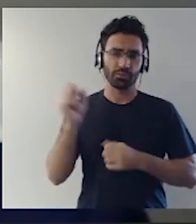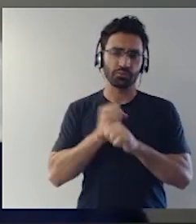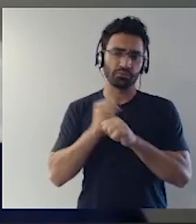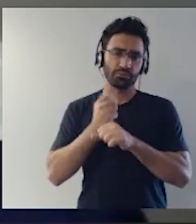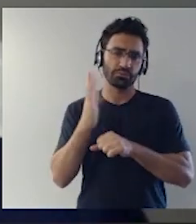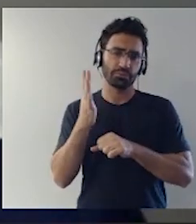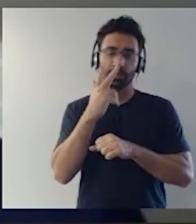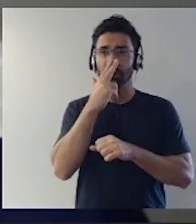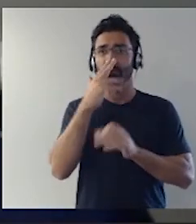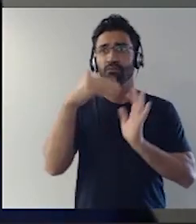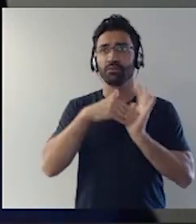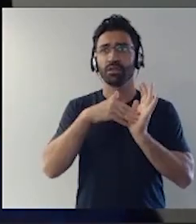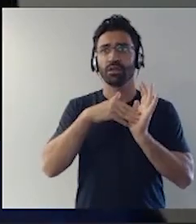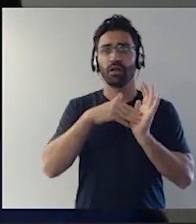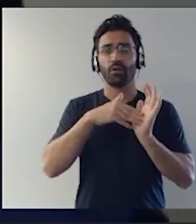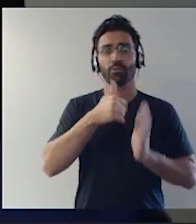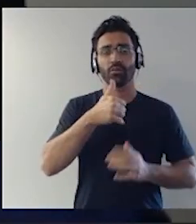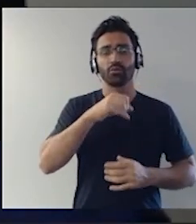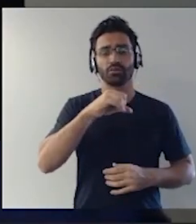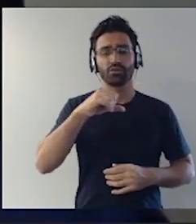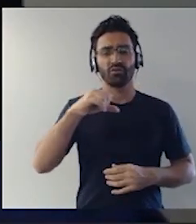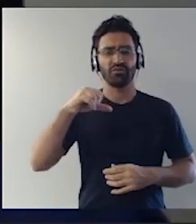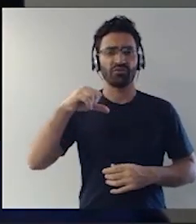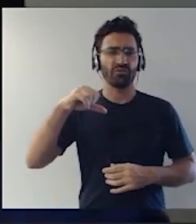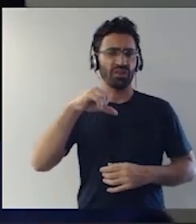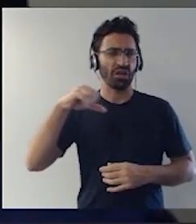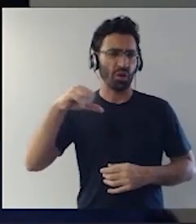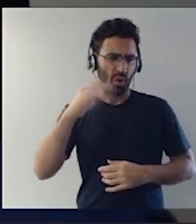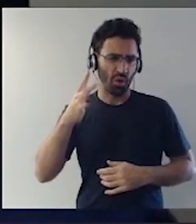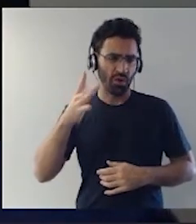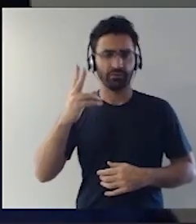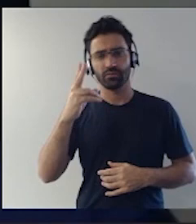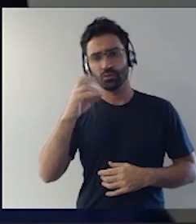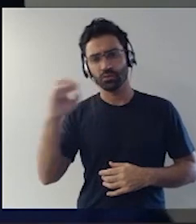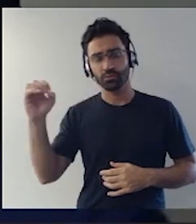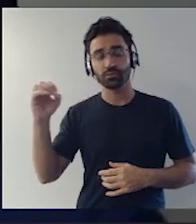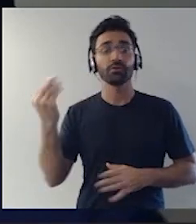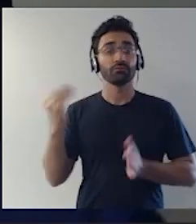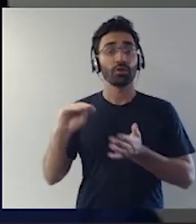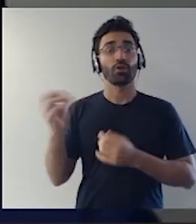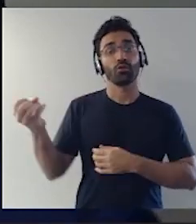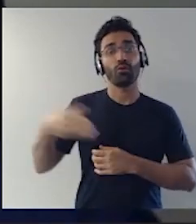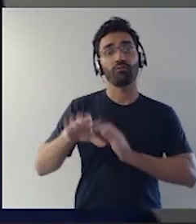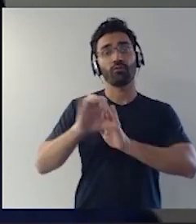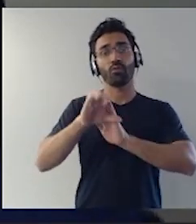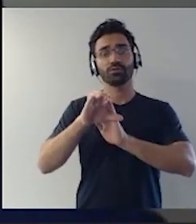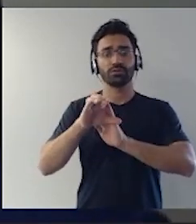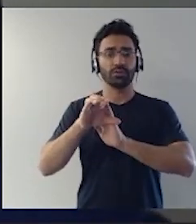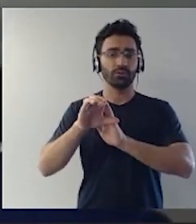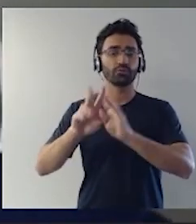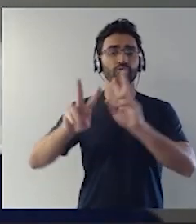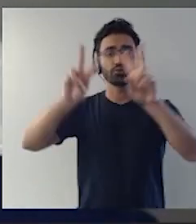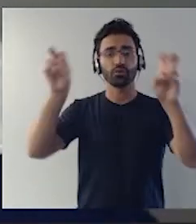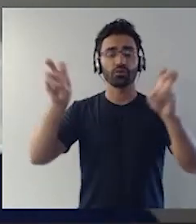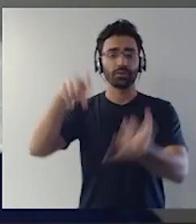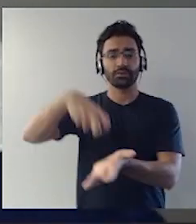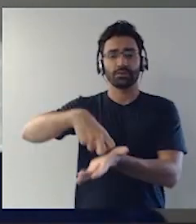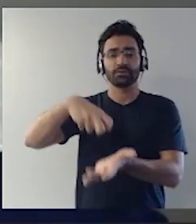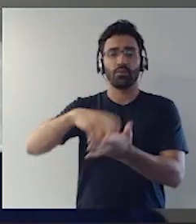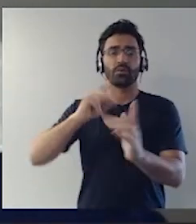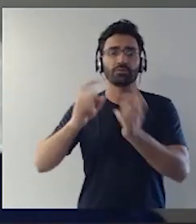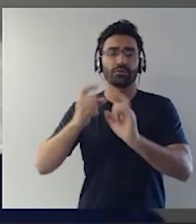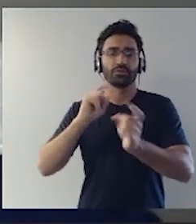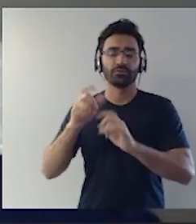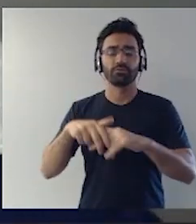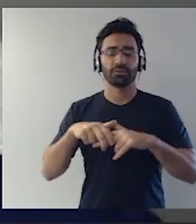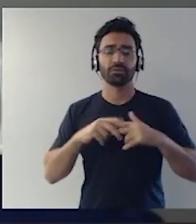verdade, final dos anos 90, em 1999, um novo conceito de sanção administrativa e que evoluiu